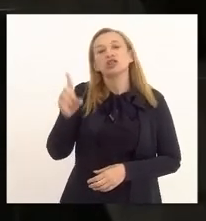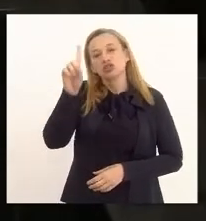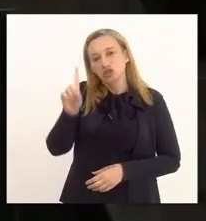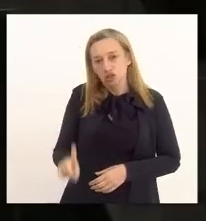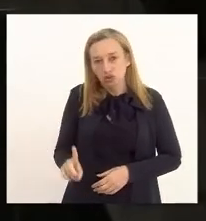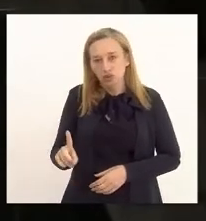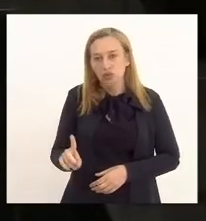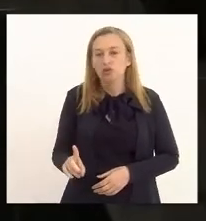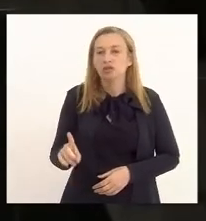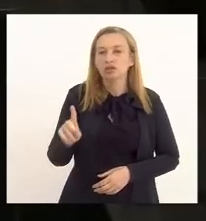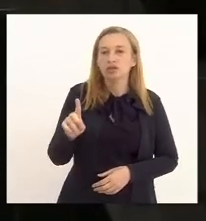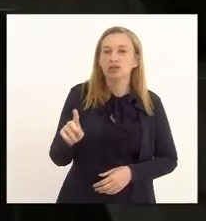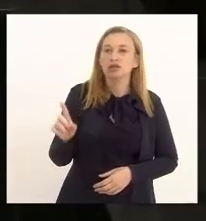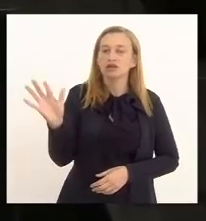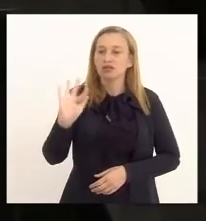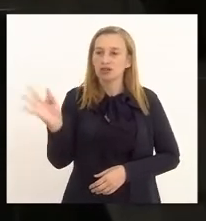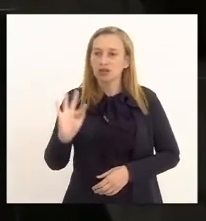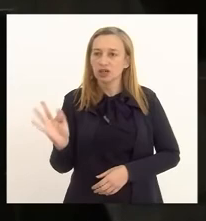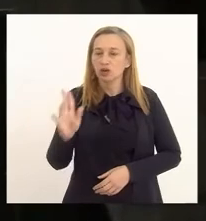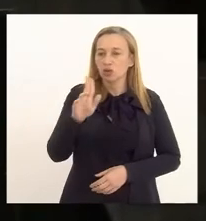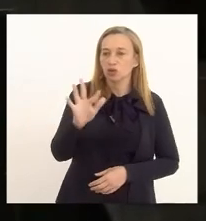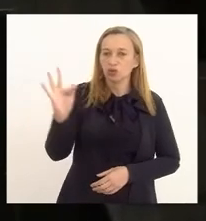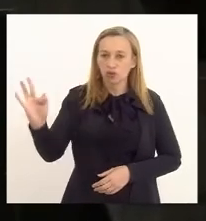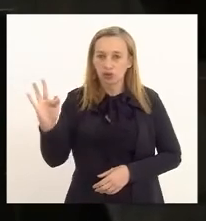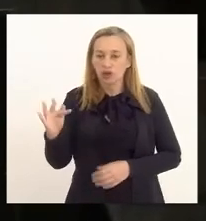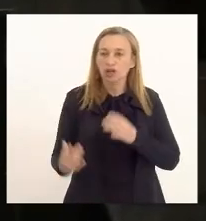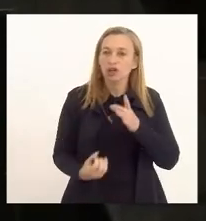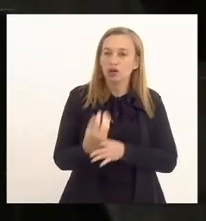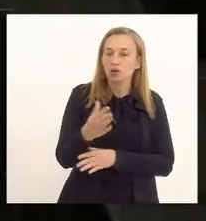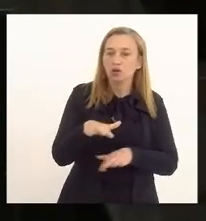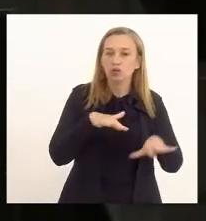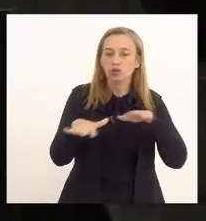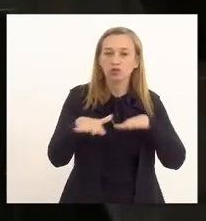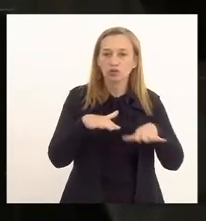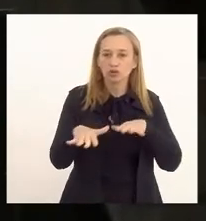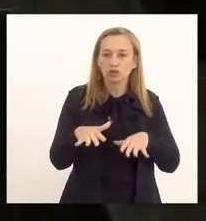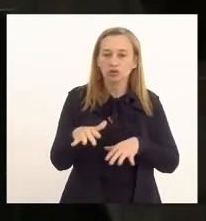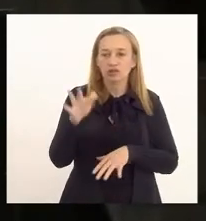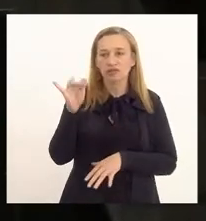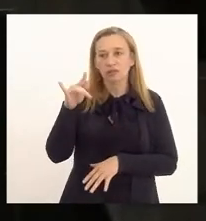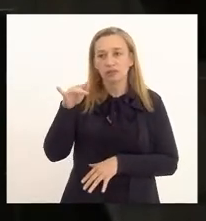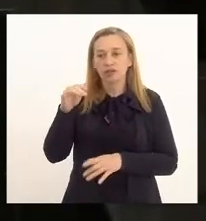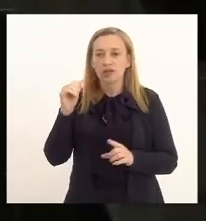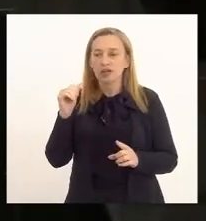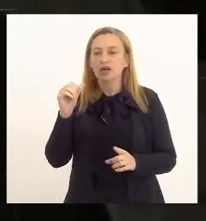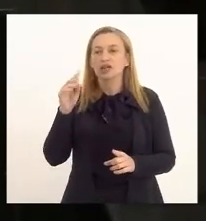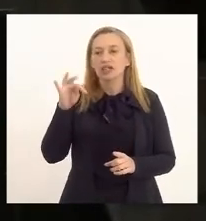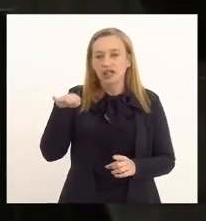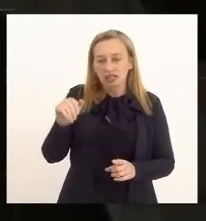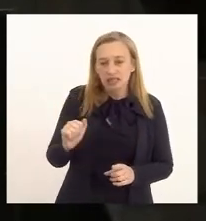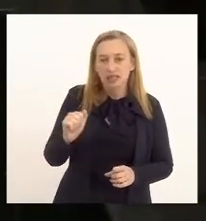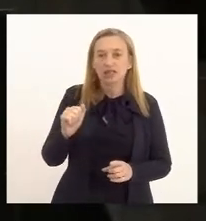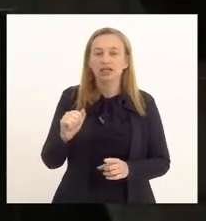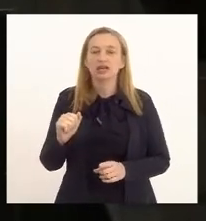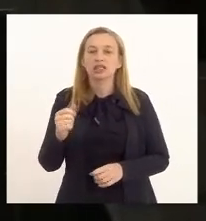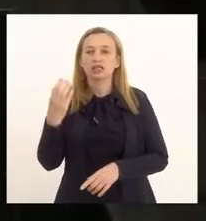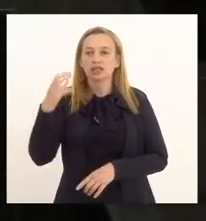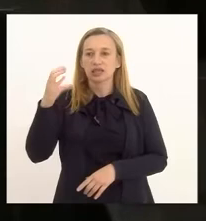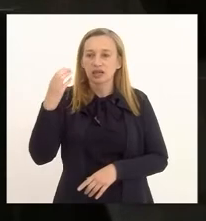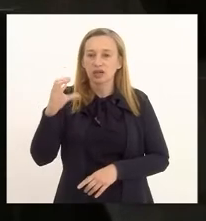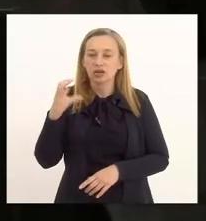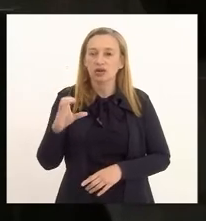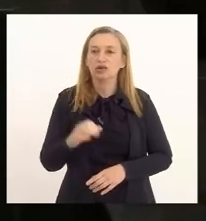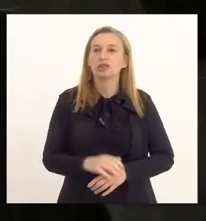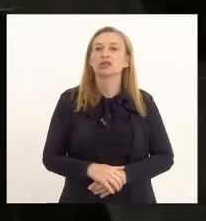foi secretária de Educação de Niterói, foi fundadora do movimento feminista em Niterói, foi liderança do movimento